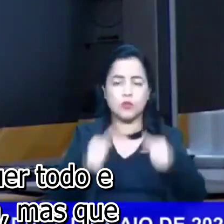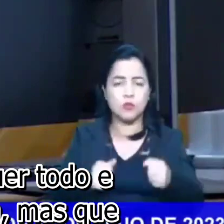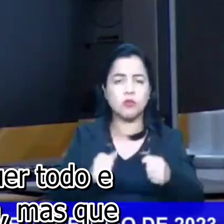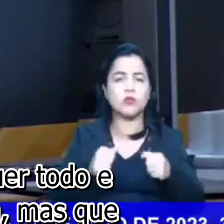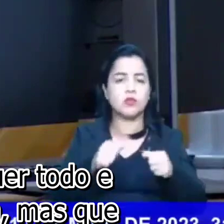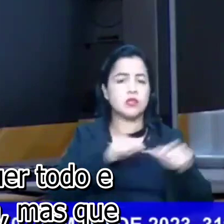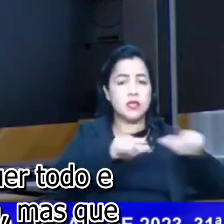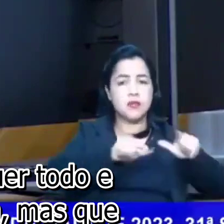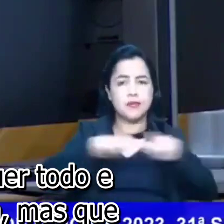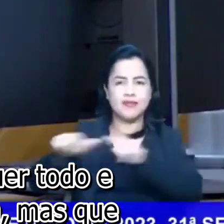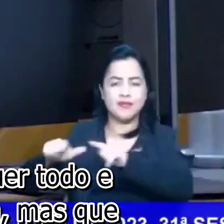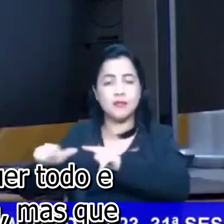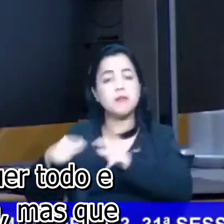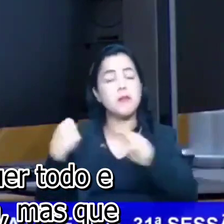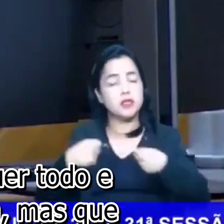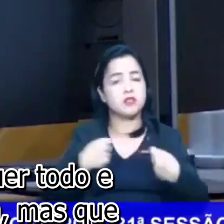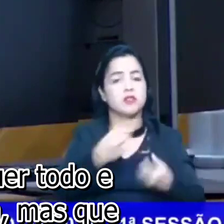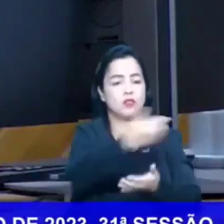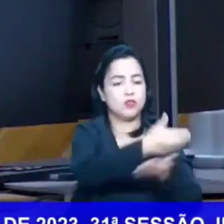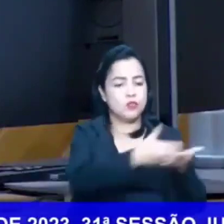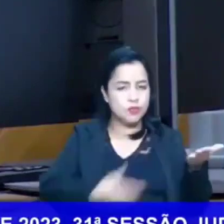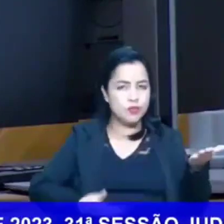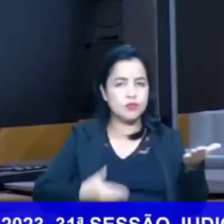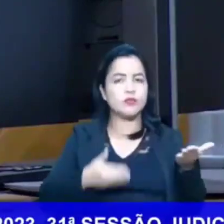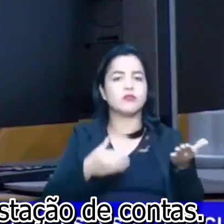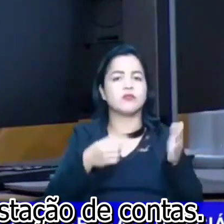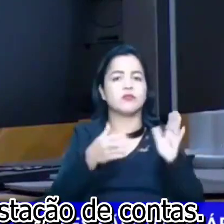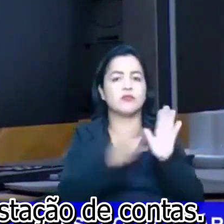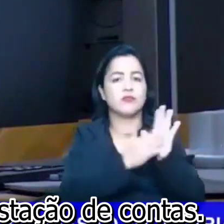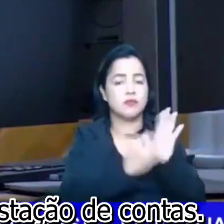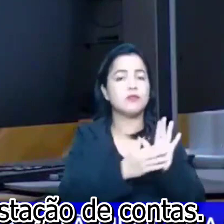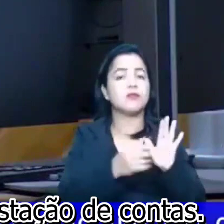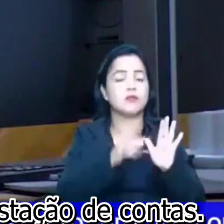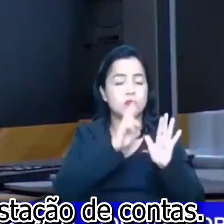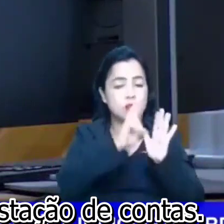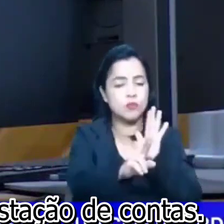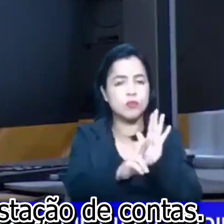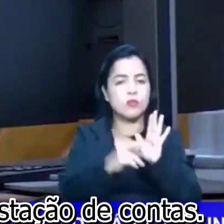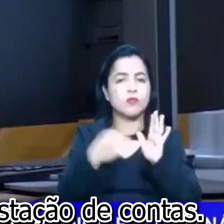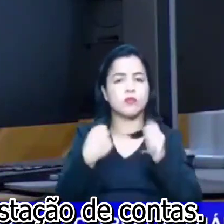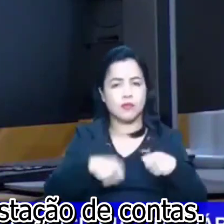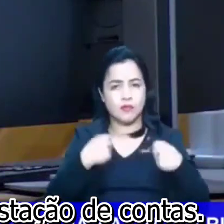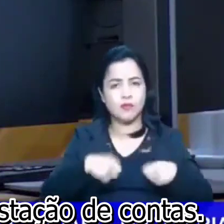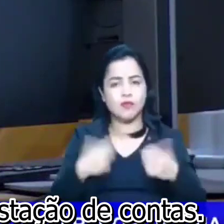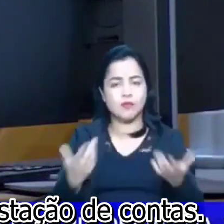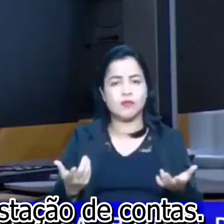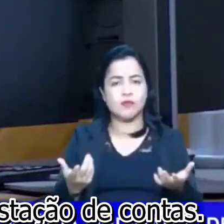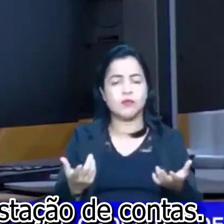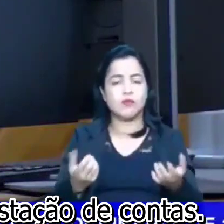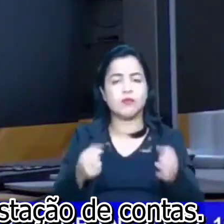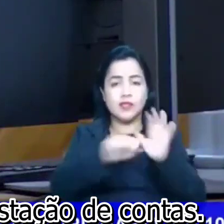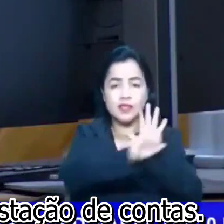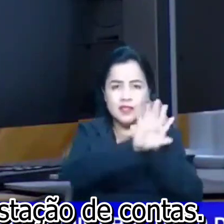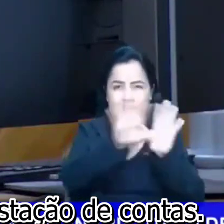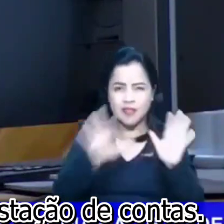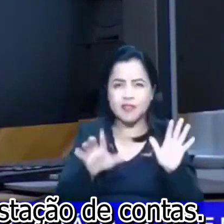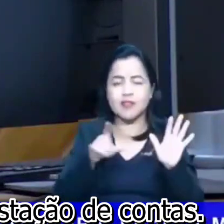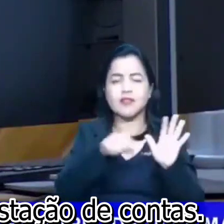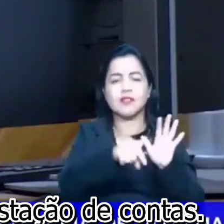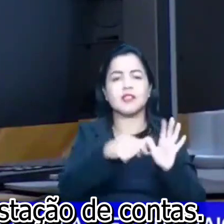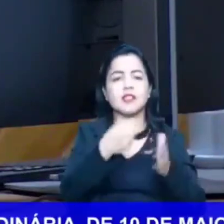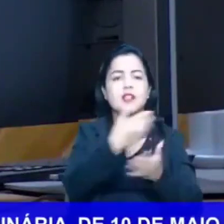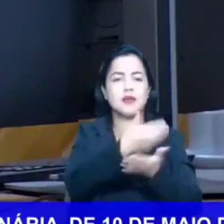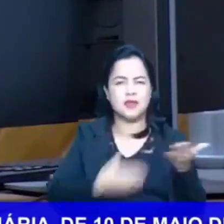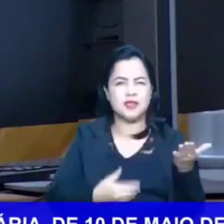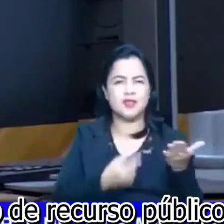qualquer serviço precisa constar como despesa, mas que ele precisa ficar devidamente transparente na